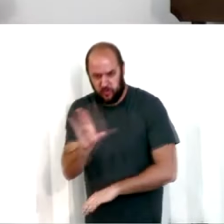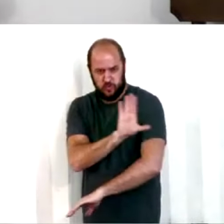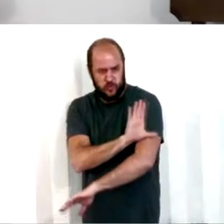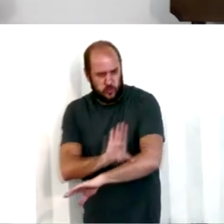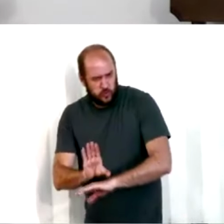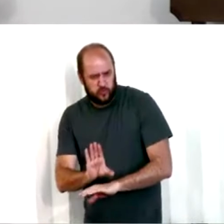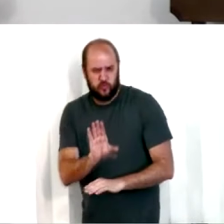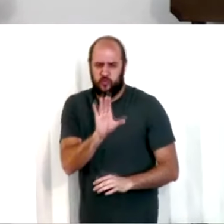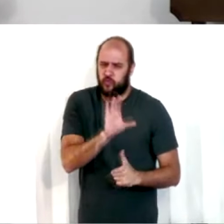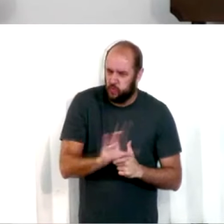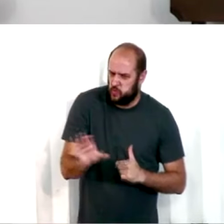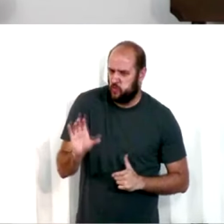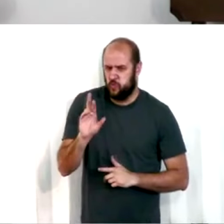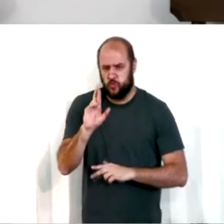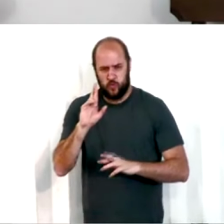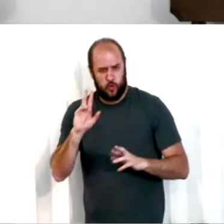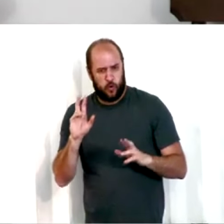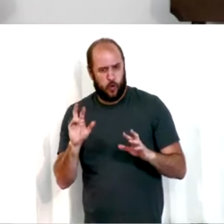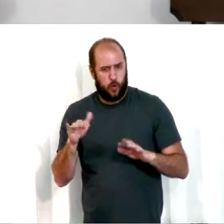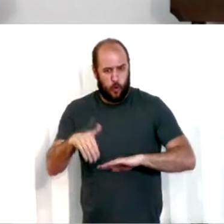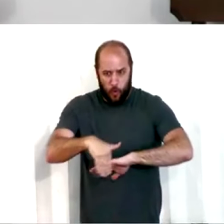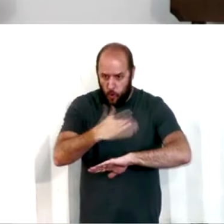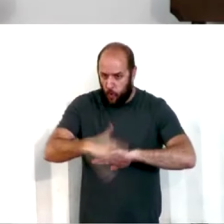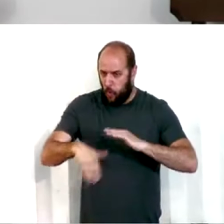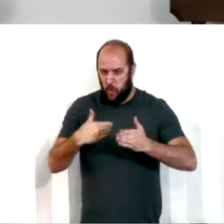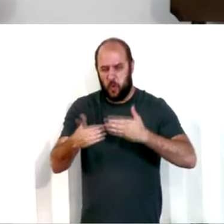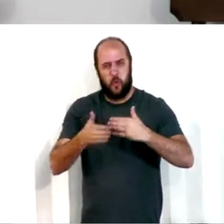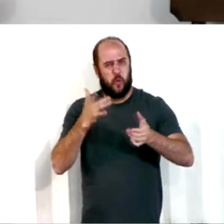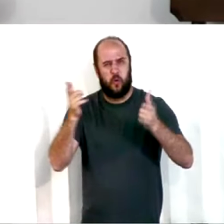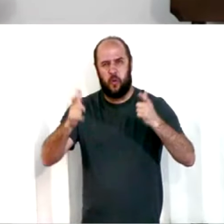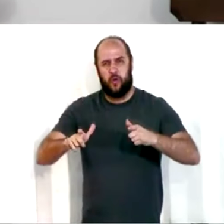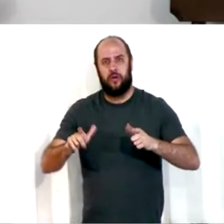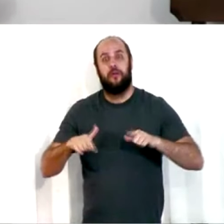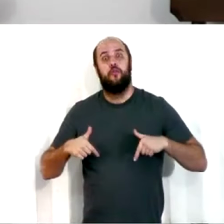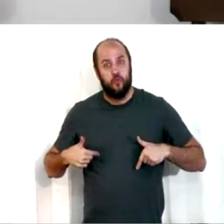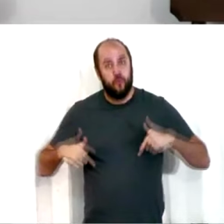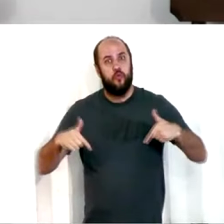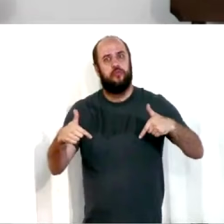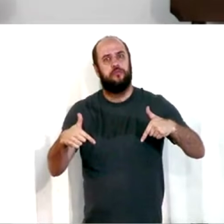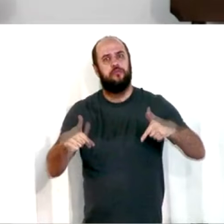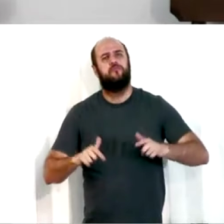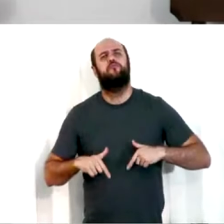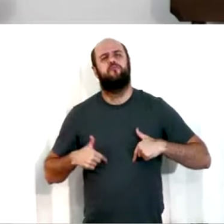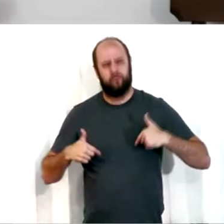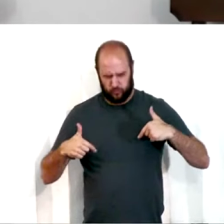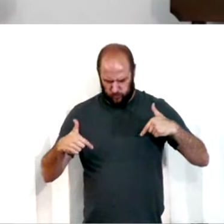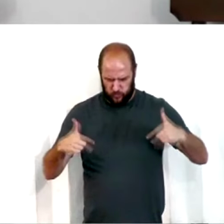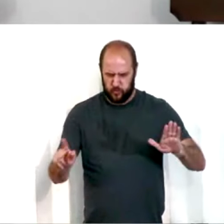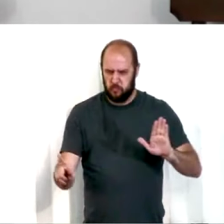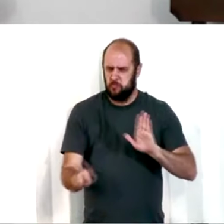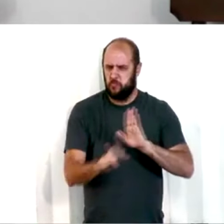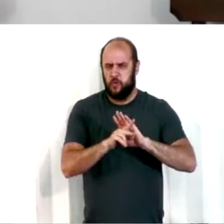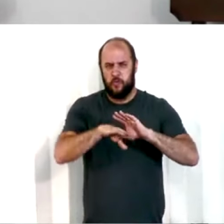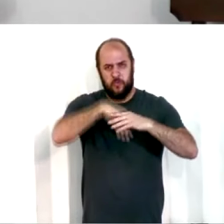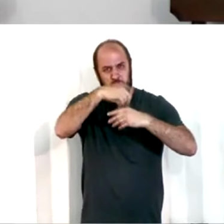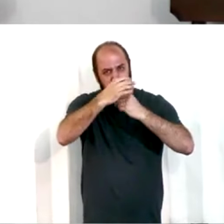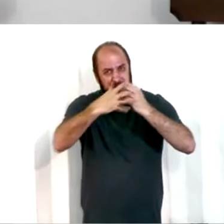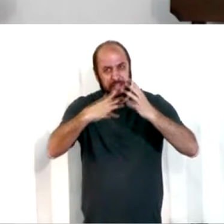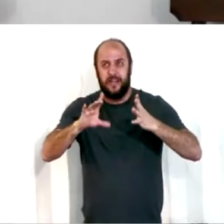sua rua, no seu prédio, no seu condomínio, no seu bairro. Lute com as armas do mistério de